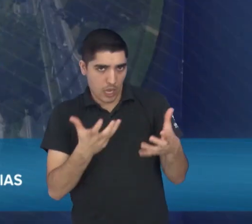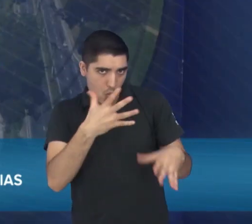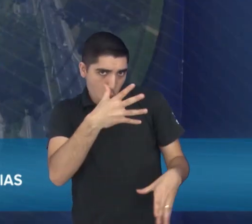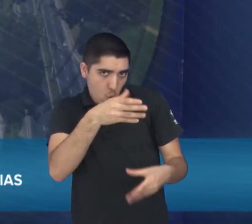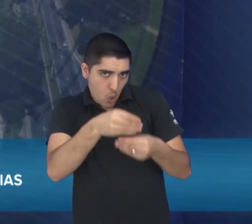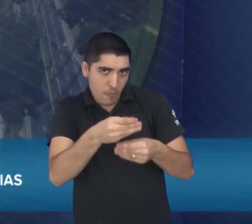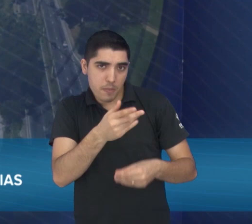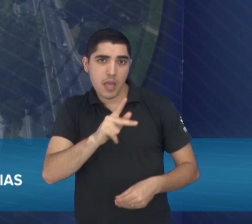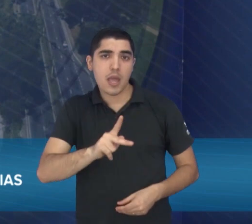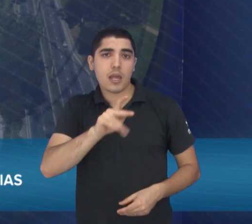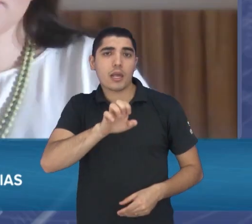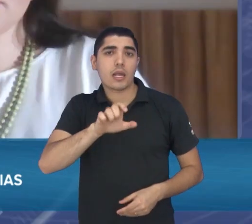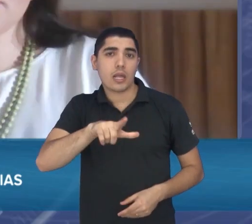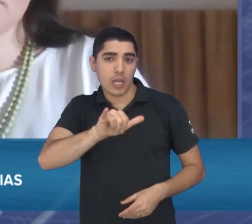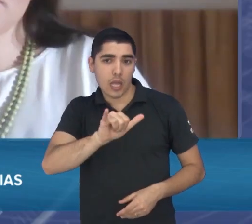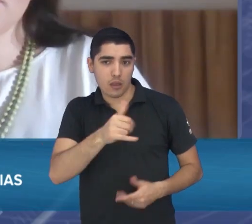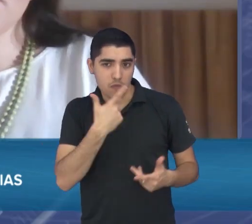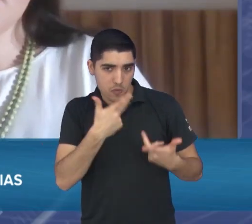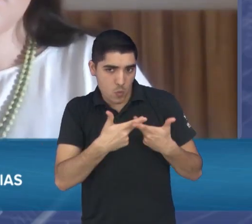complementar algum assunto?